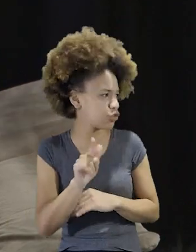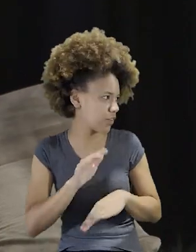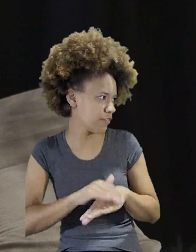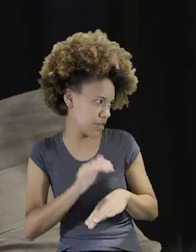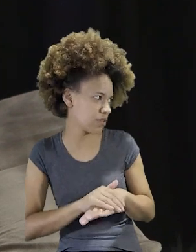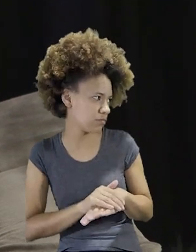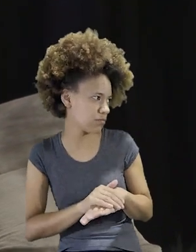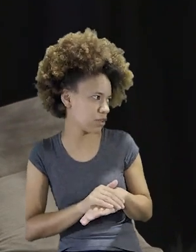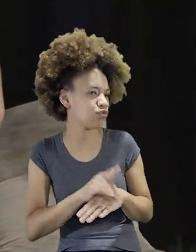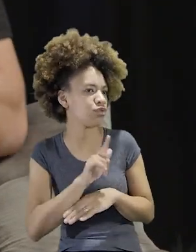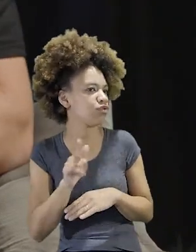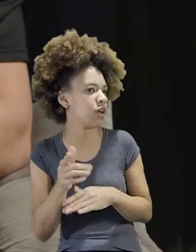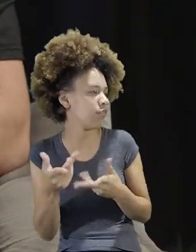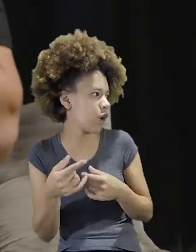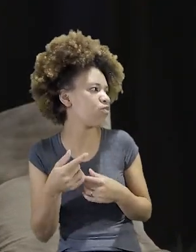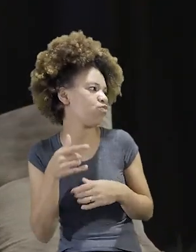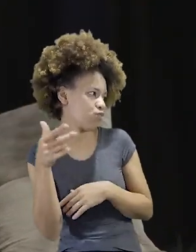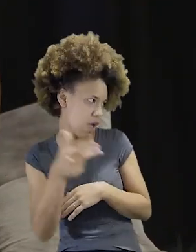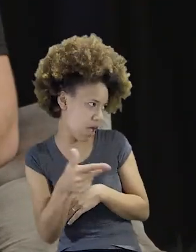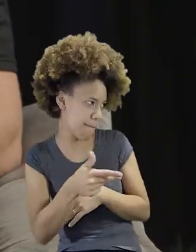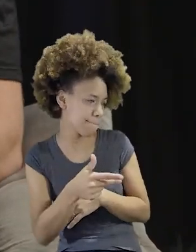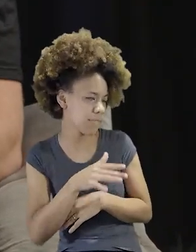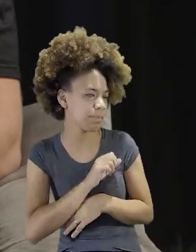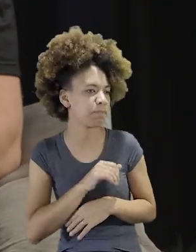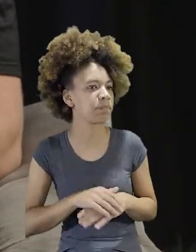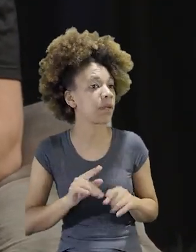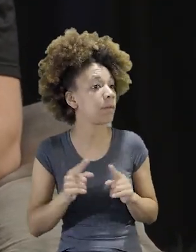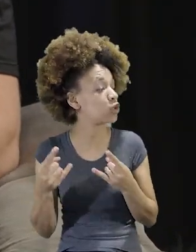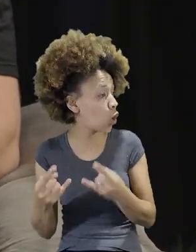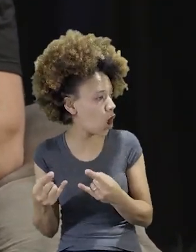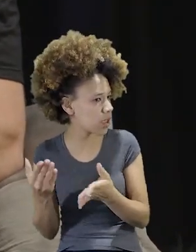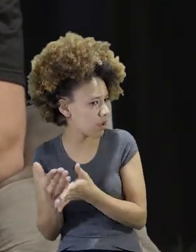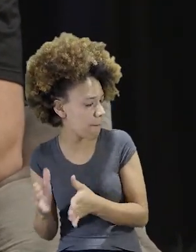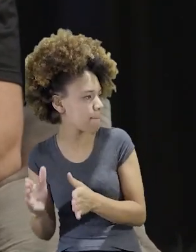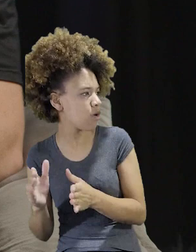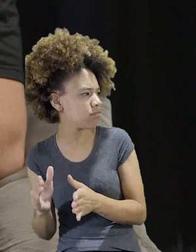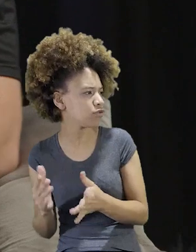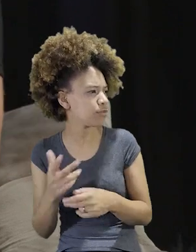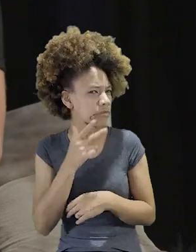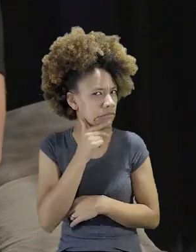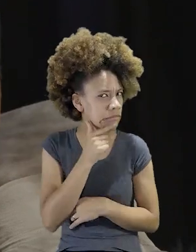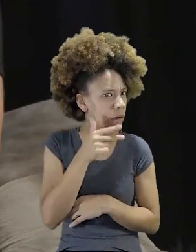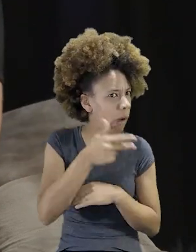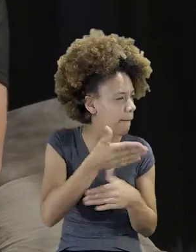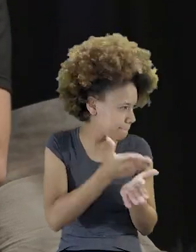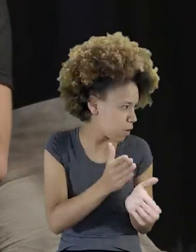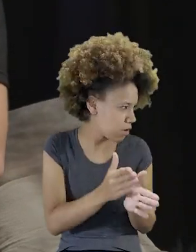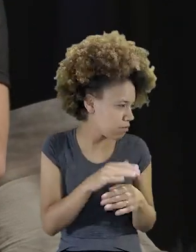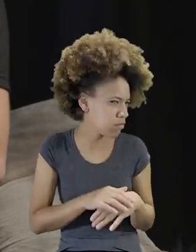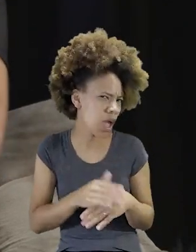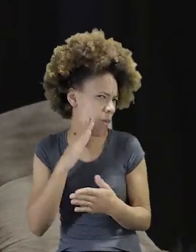Será que tem uma pergunta GG que fez essa pergunta podia viver um grande fã do Rap Da mesma forma que o rock morreu Será que a gente ia ter sido